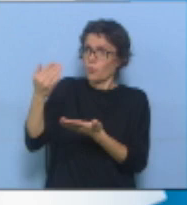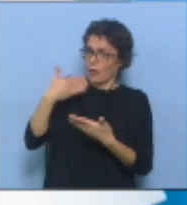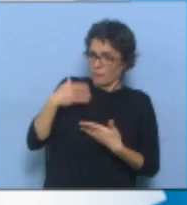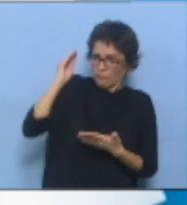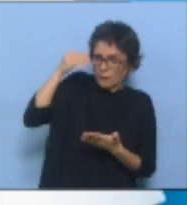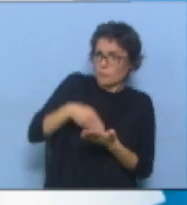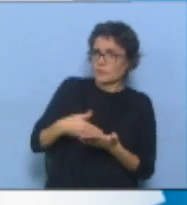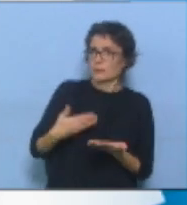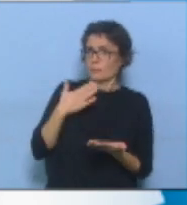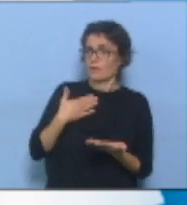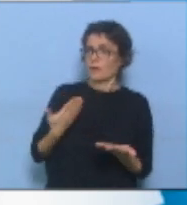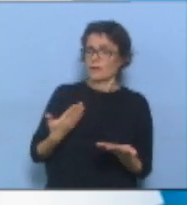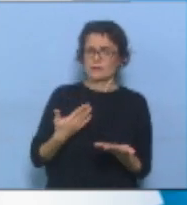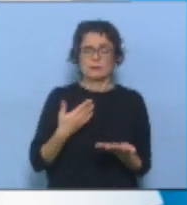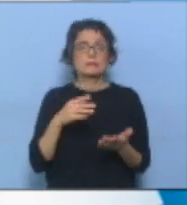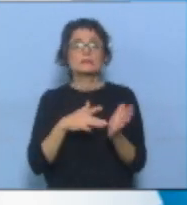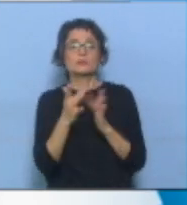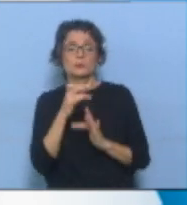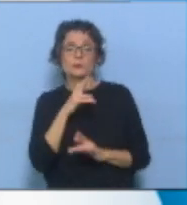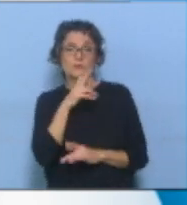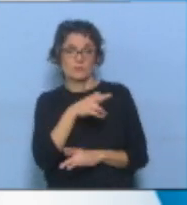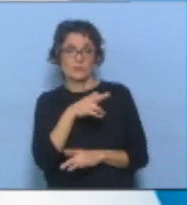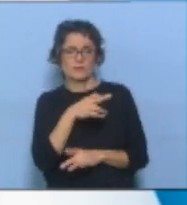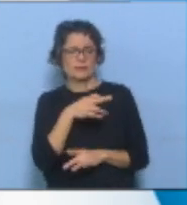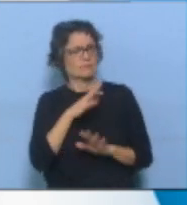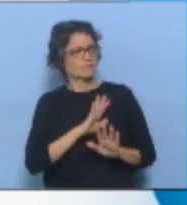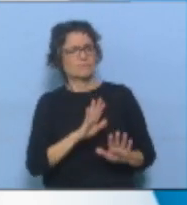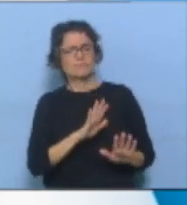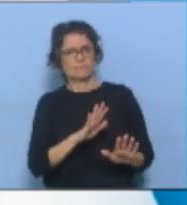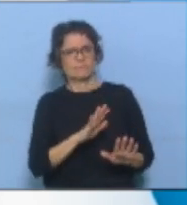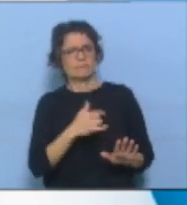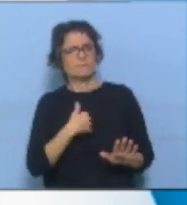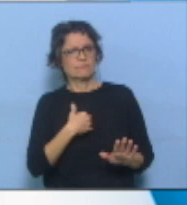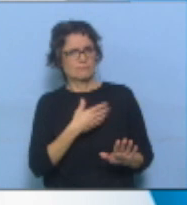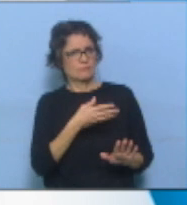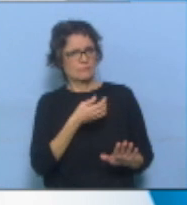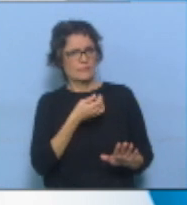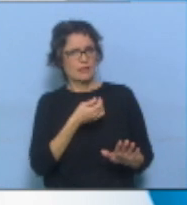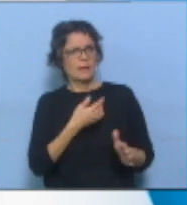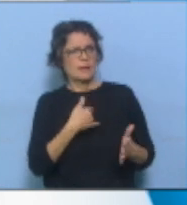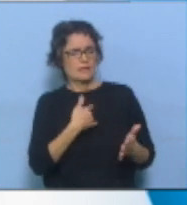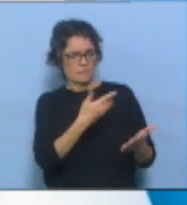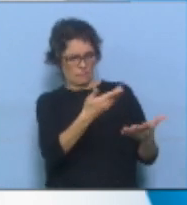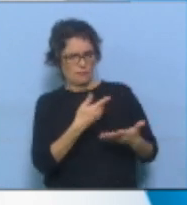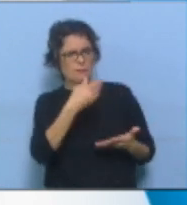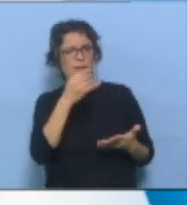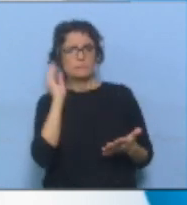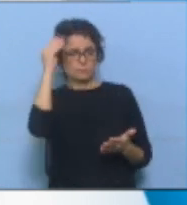Jesus respondeu-lhe: Deixa por agora, convém que assim cumpramos toda a justiça.